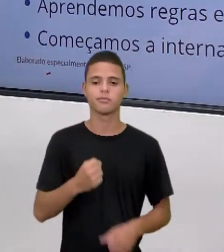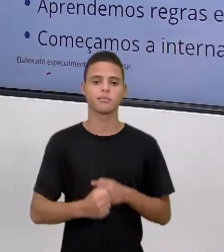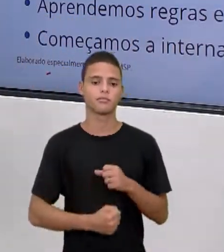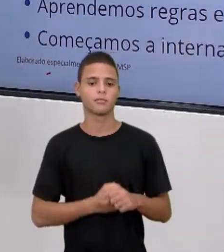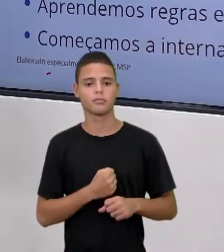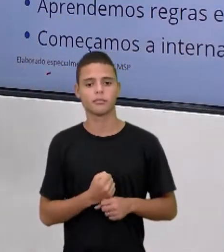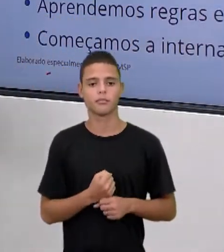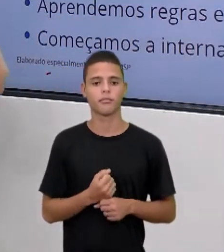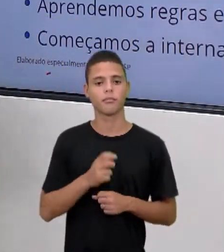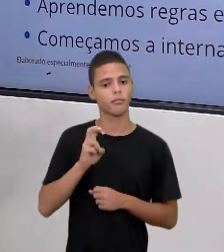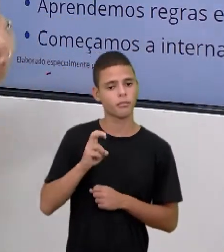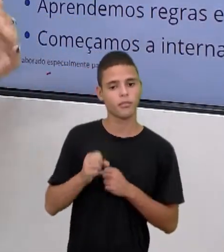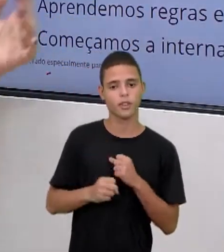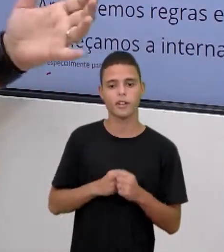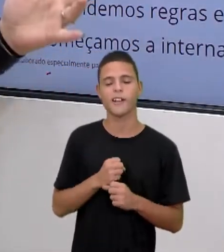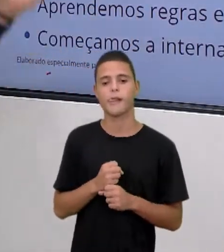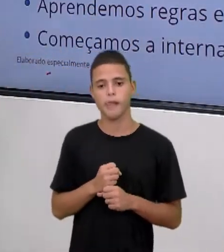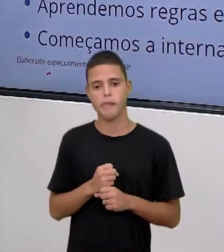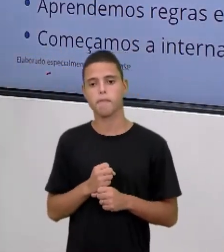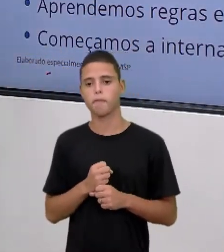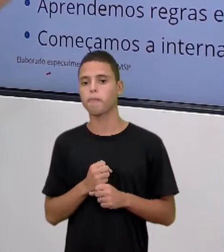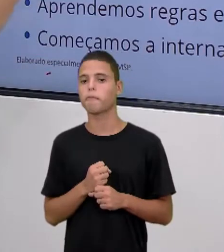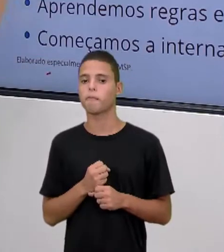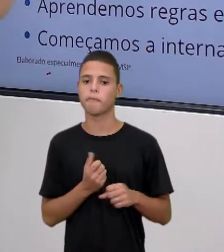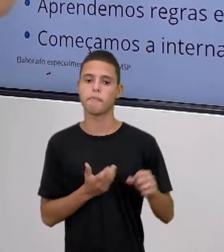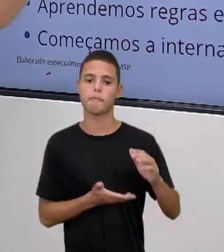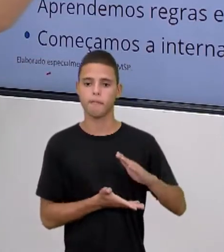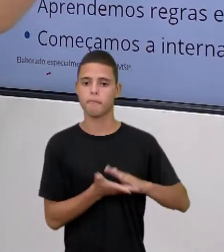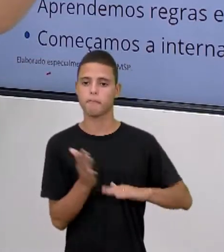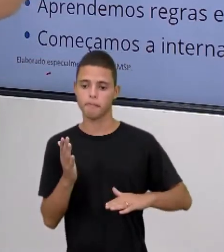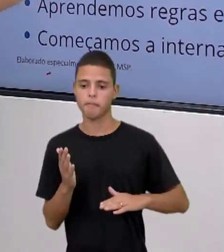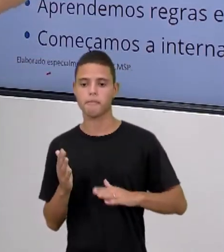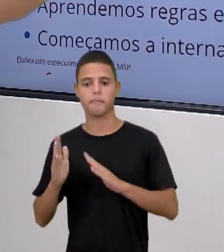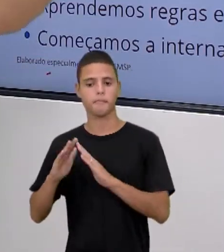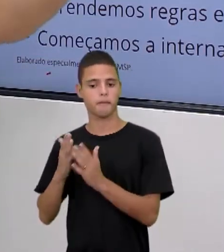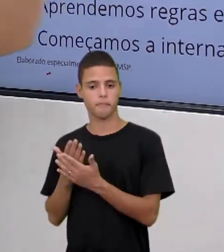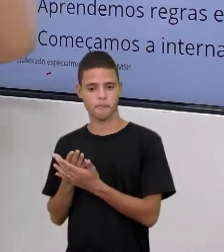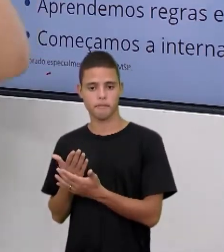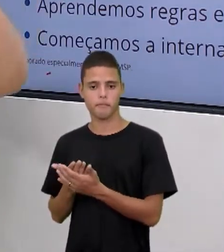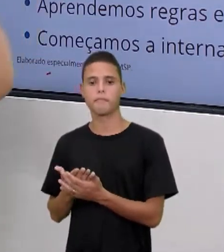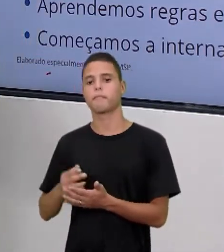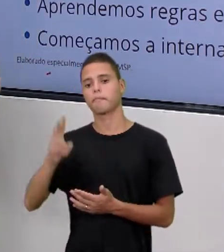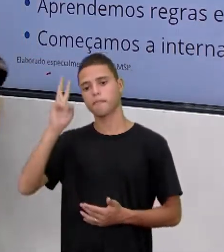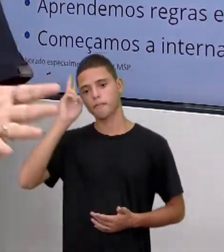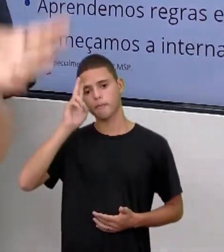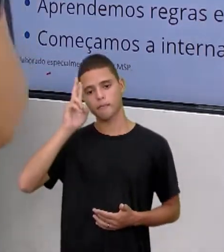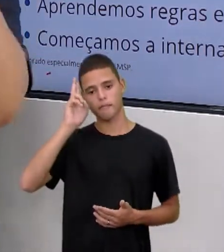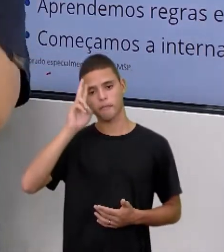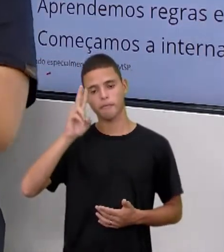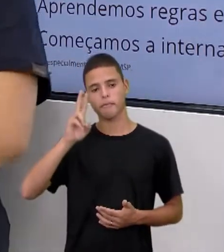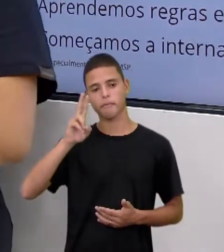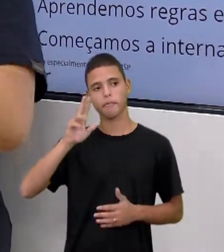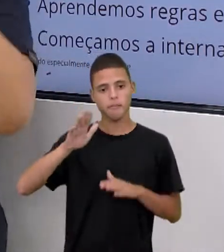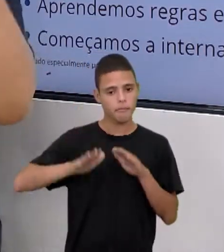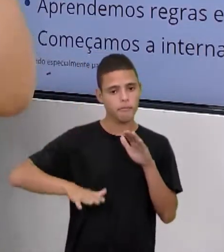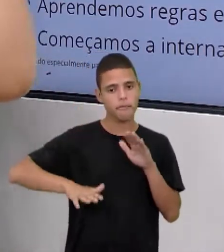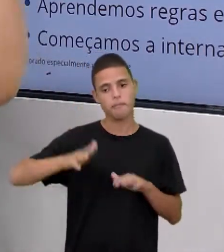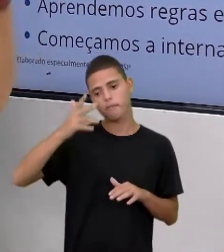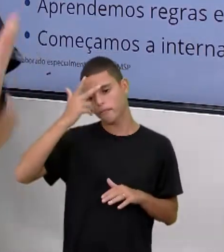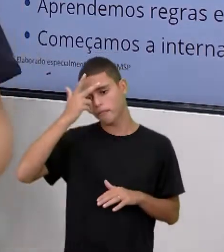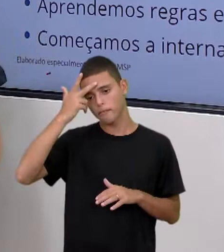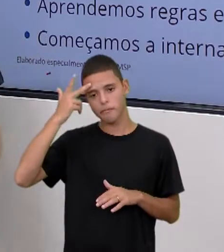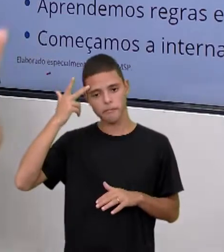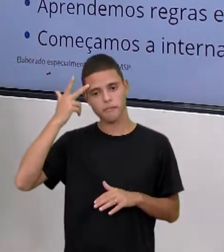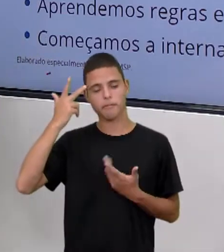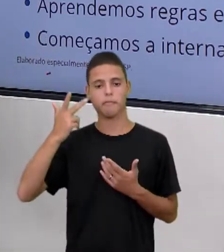anos. Então, essa ida da escola está compreendida nessa fase, mas lembrando que dependendo da pessoa, dependendo